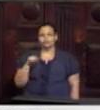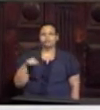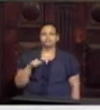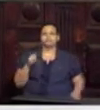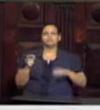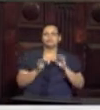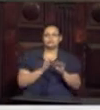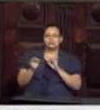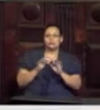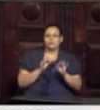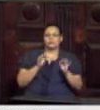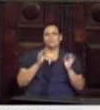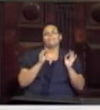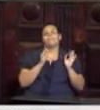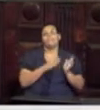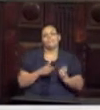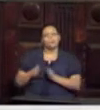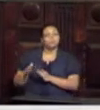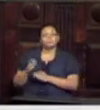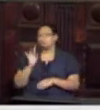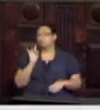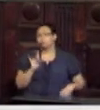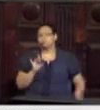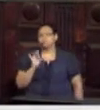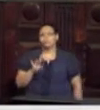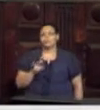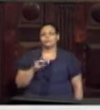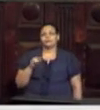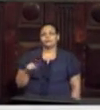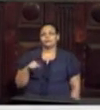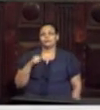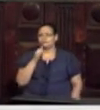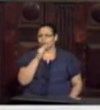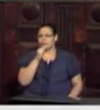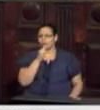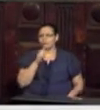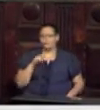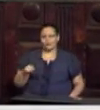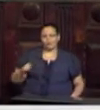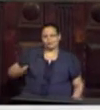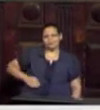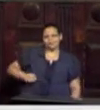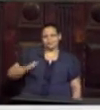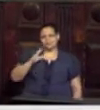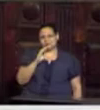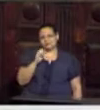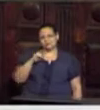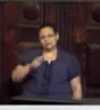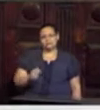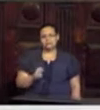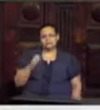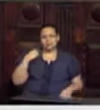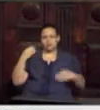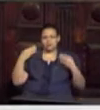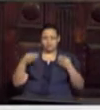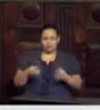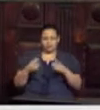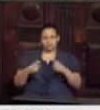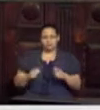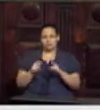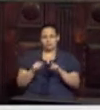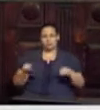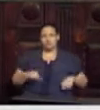organização, no seu planejamento. Apenas olhar essa mancha criminal e colocar na área